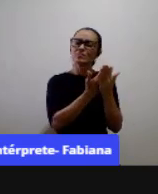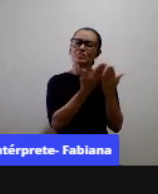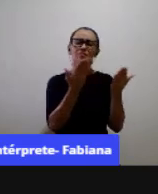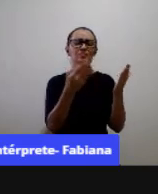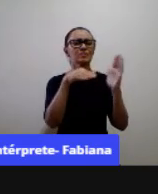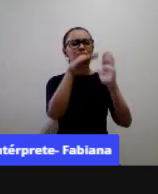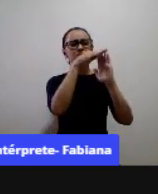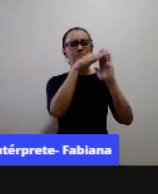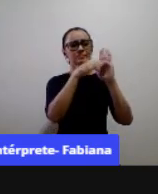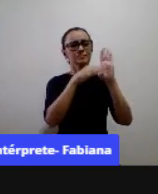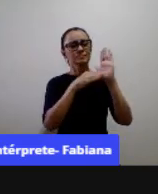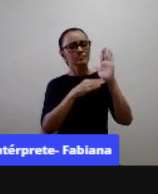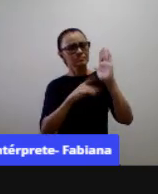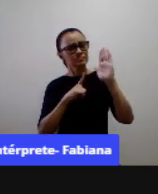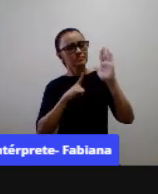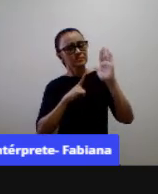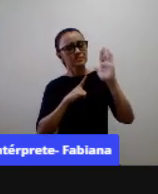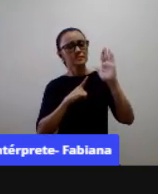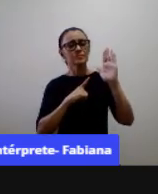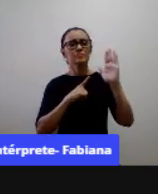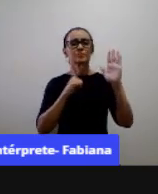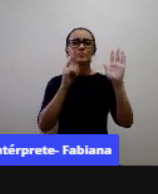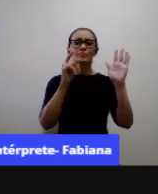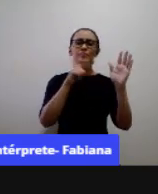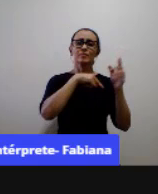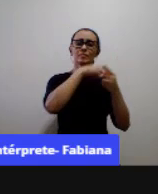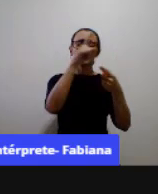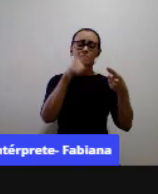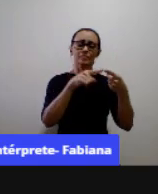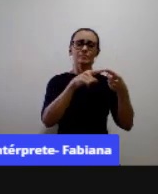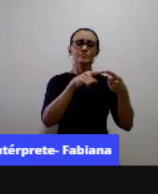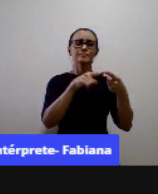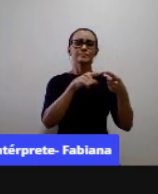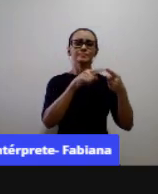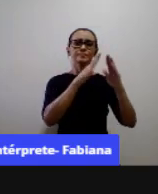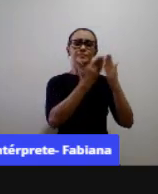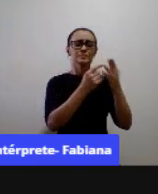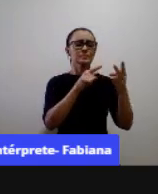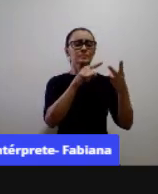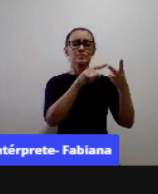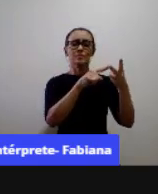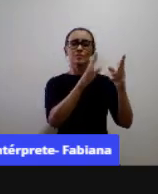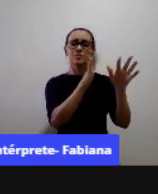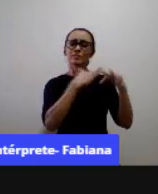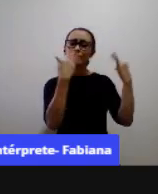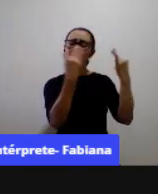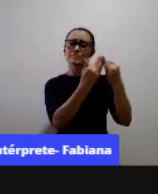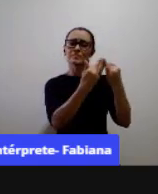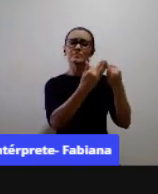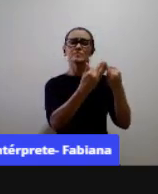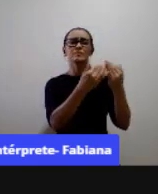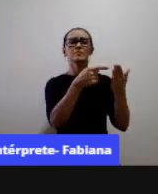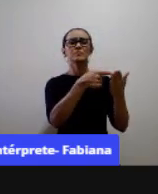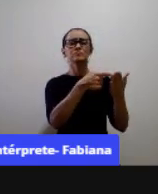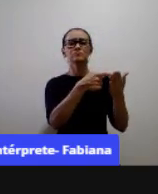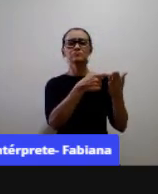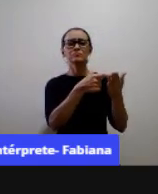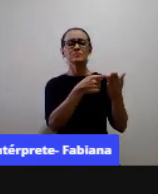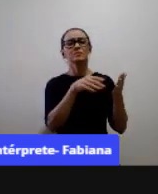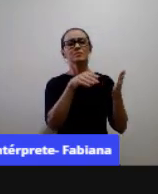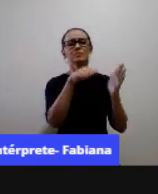criança, histórico familiar, né? Contato, essa situação toda, porque isso é